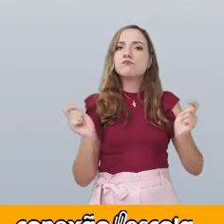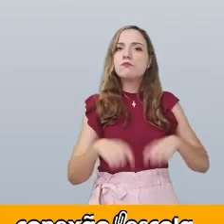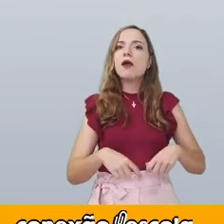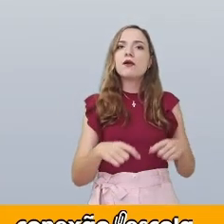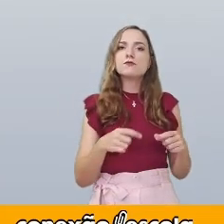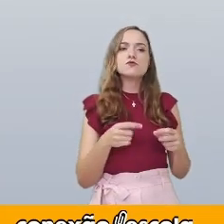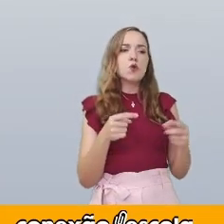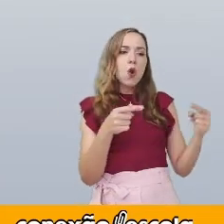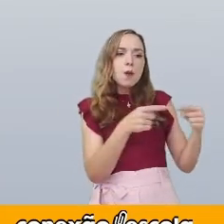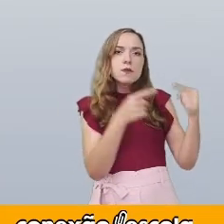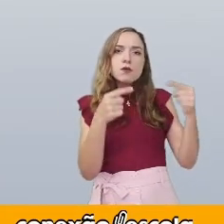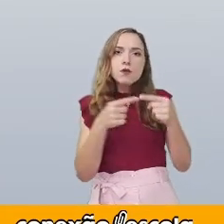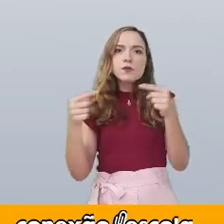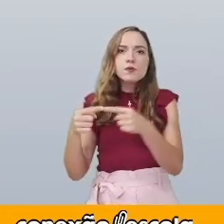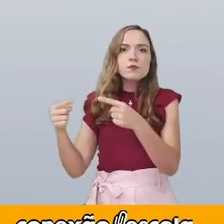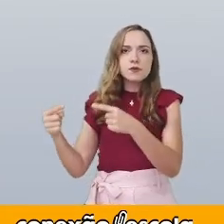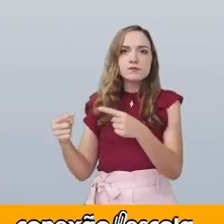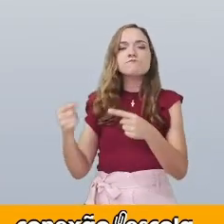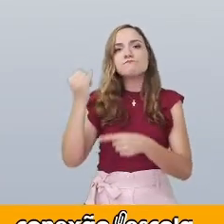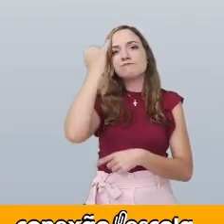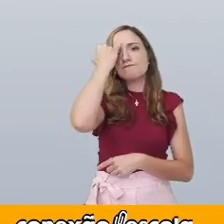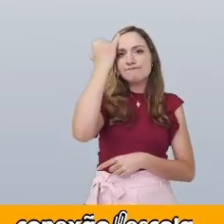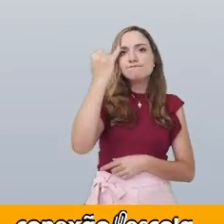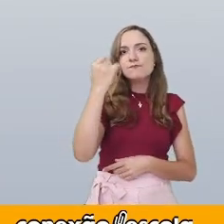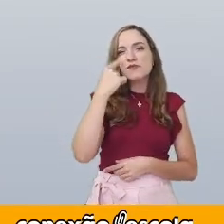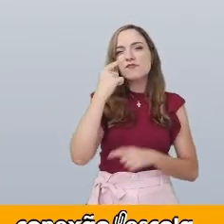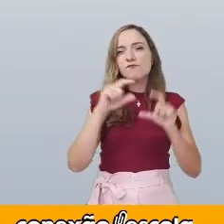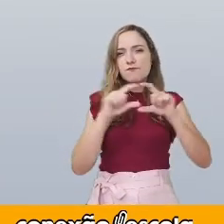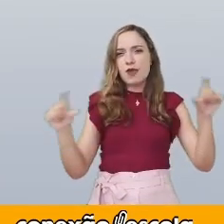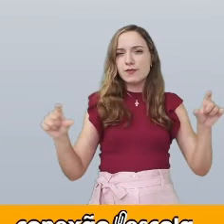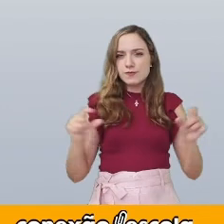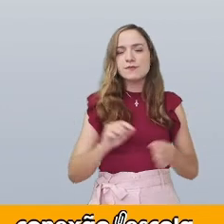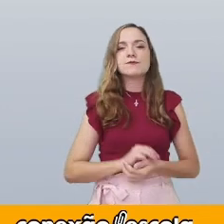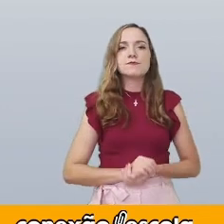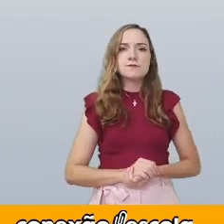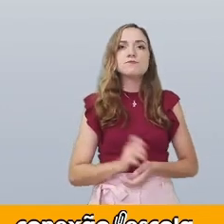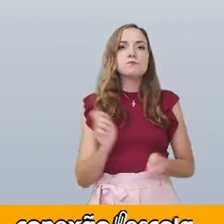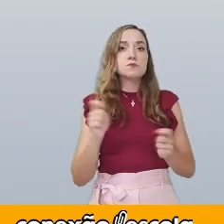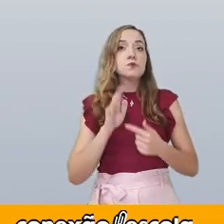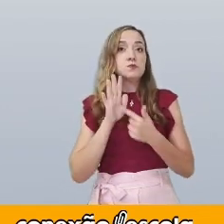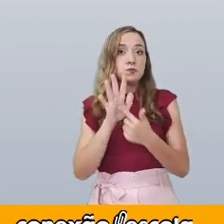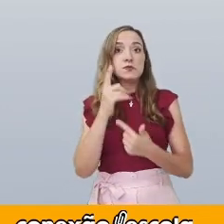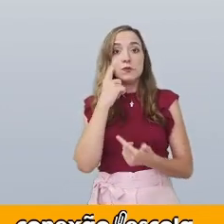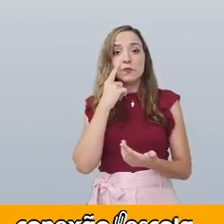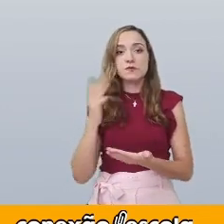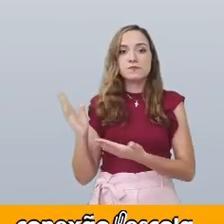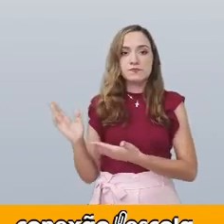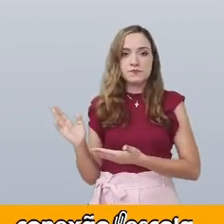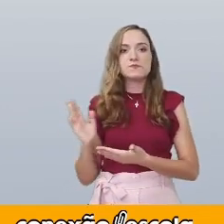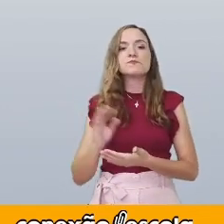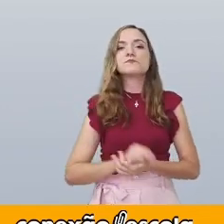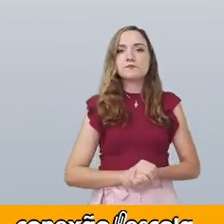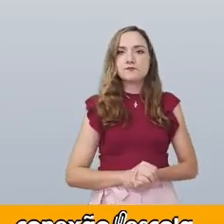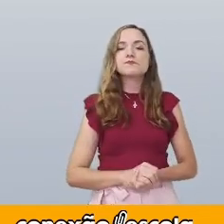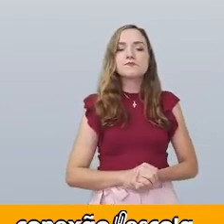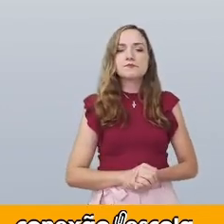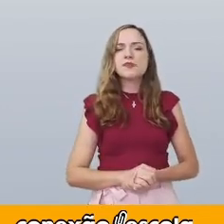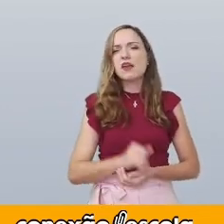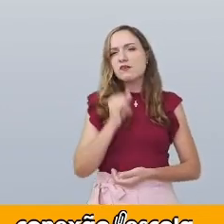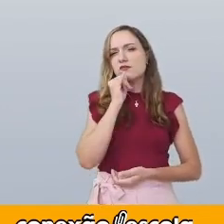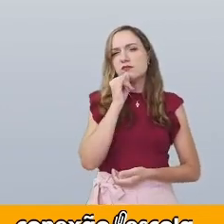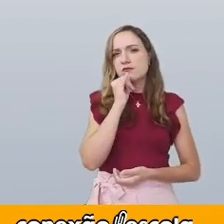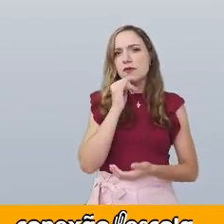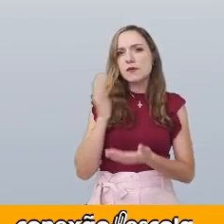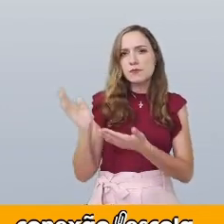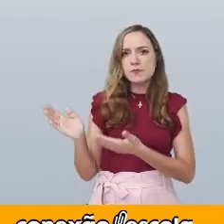às outras ali no mesmo discurso que está sendo apresentado na frase. Observe aqui um